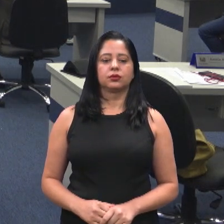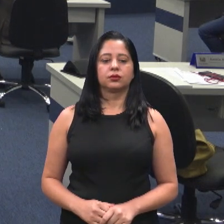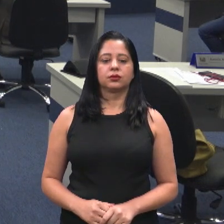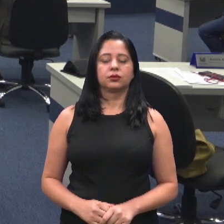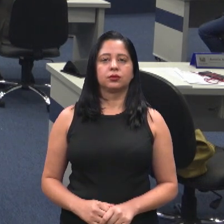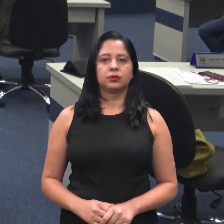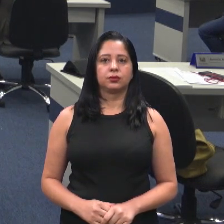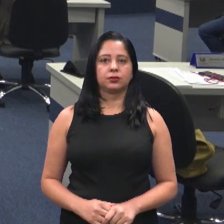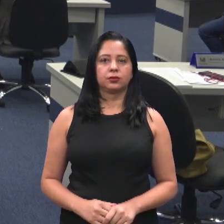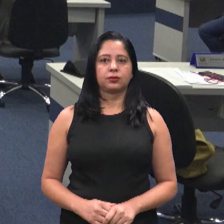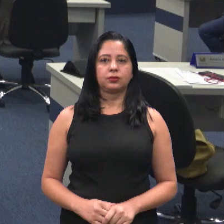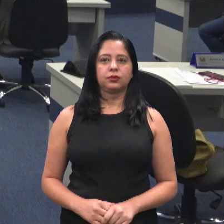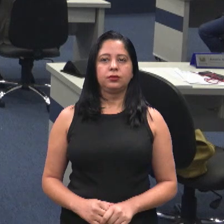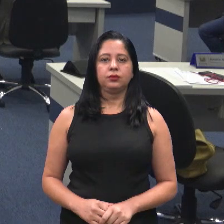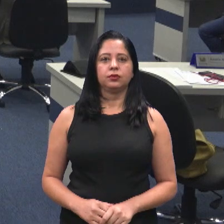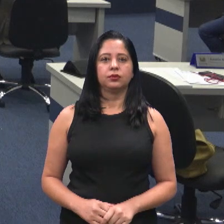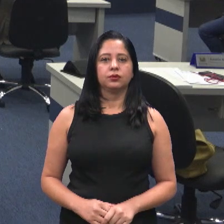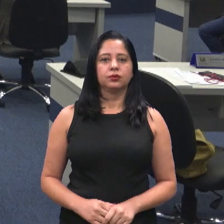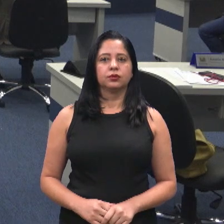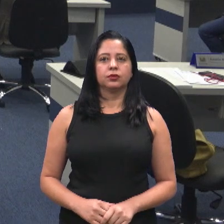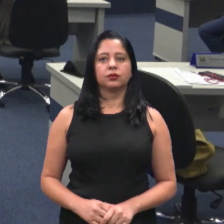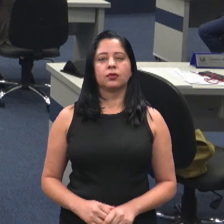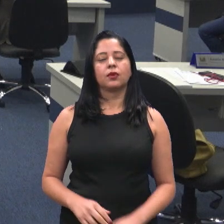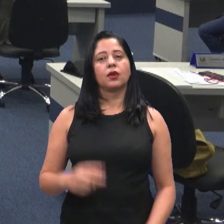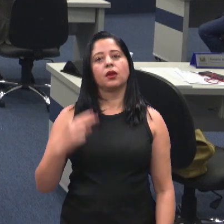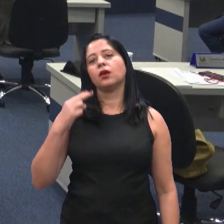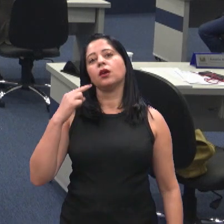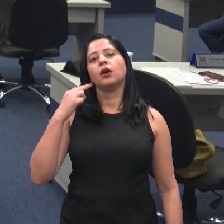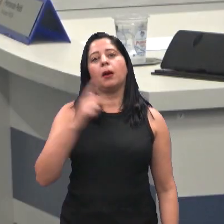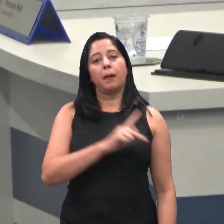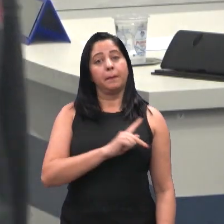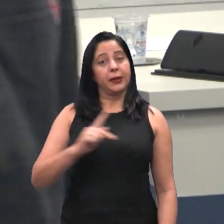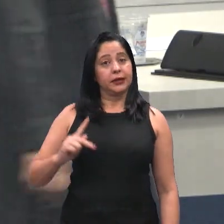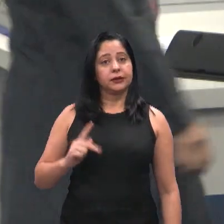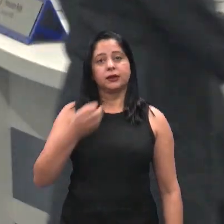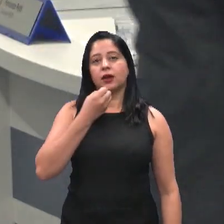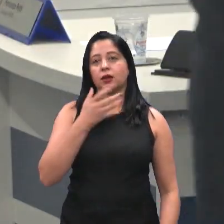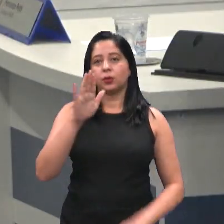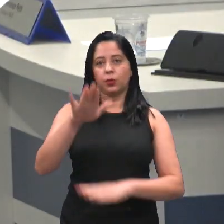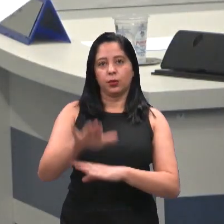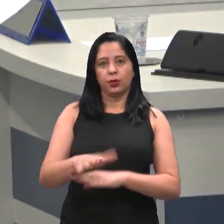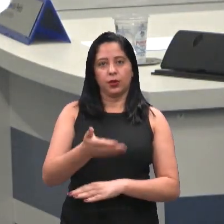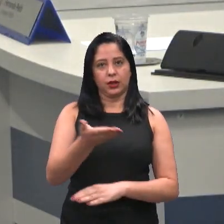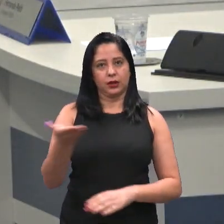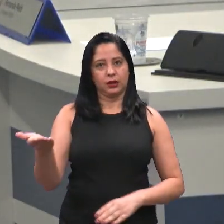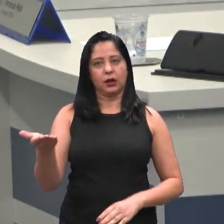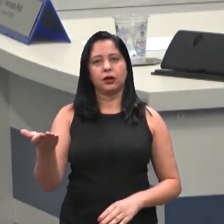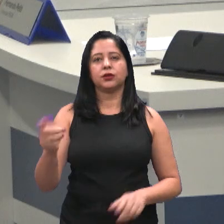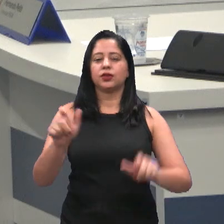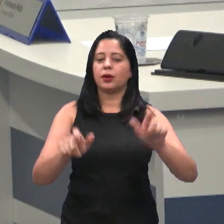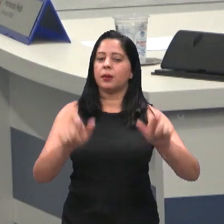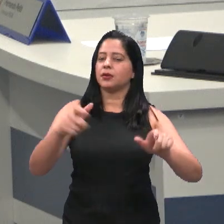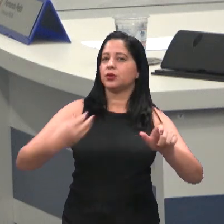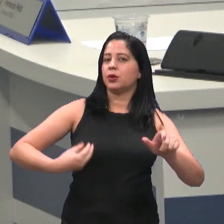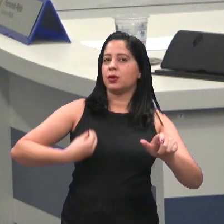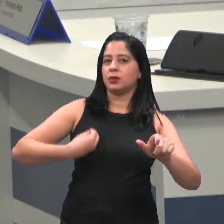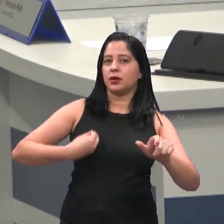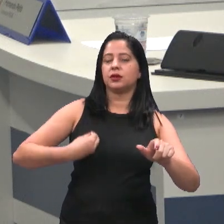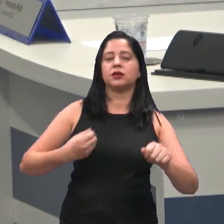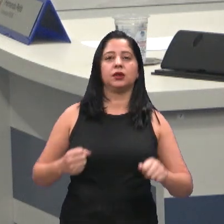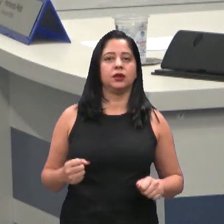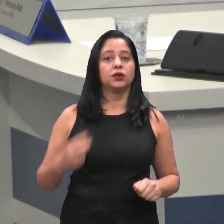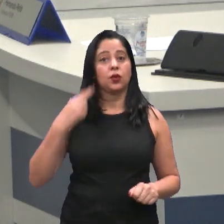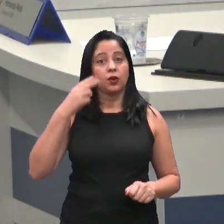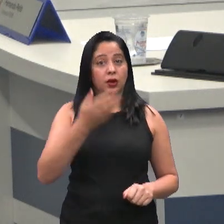Senhor presidente, boa tarde a todos presentes aqui na Câmara Municipal, senhores